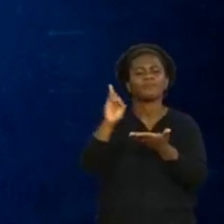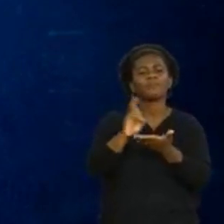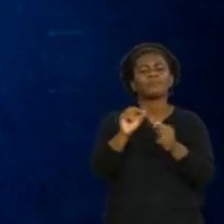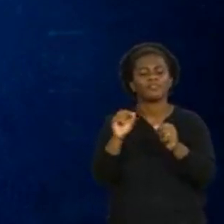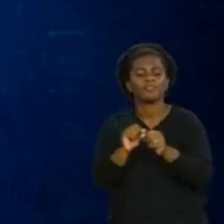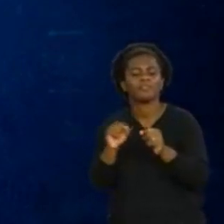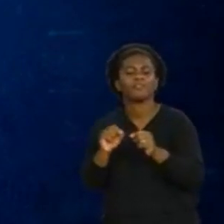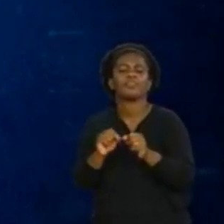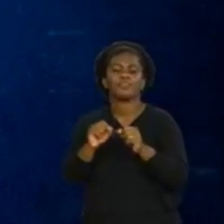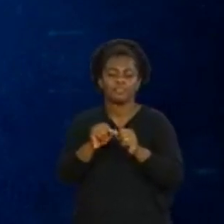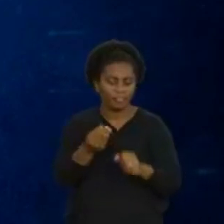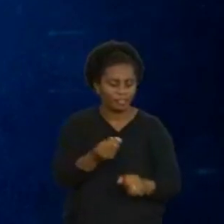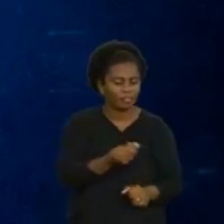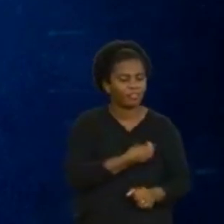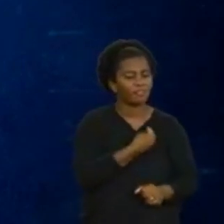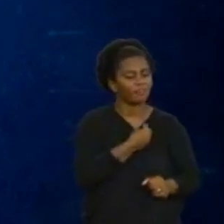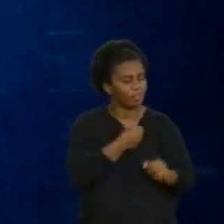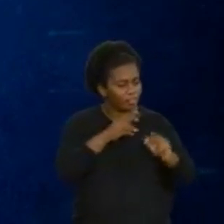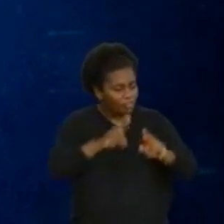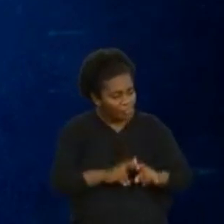Na tua presença. Pai, faz a